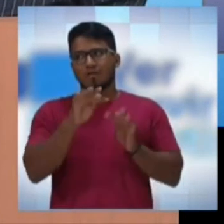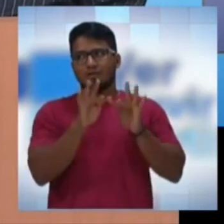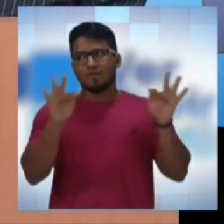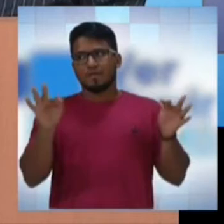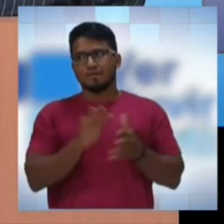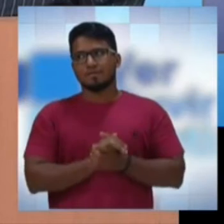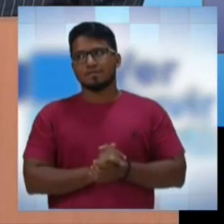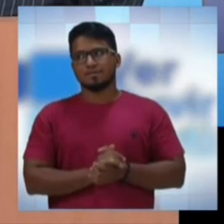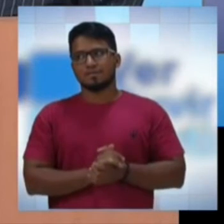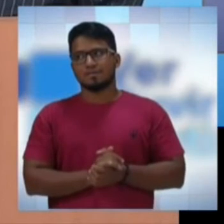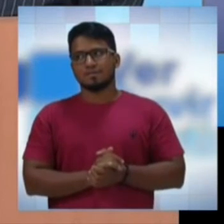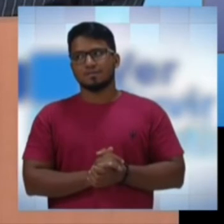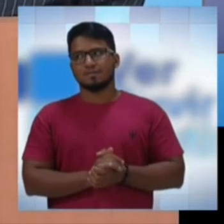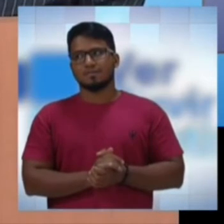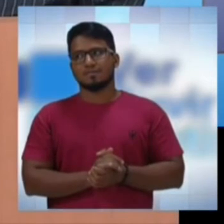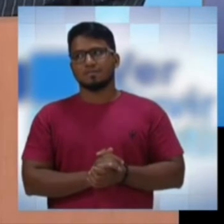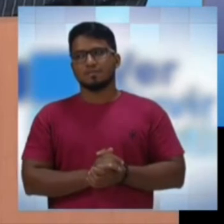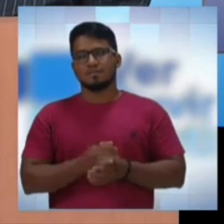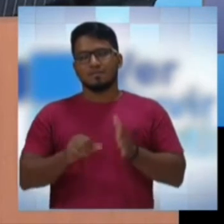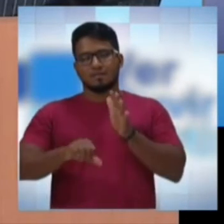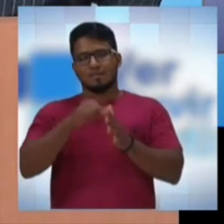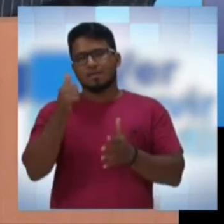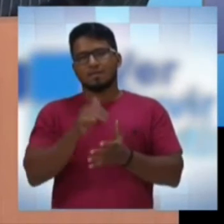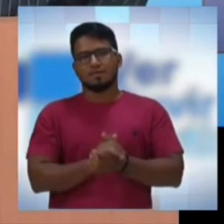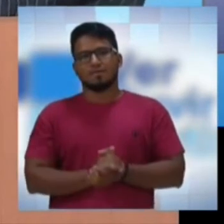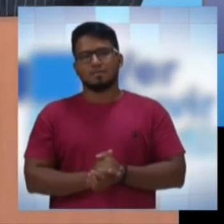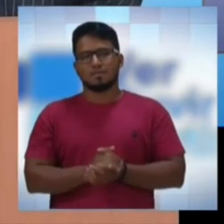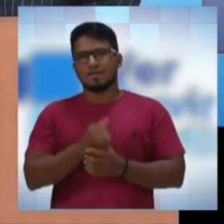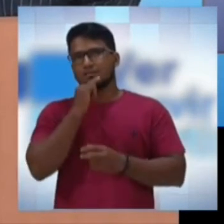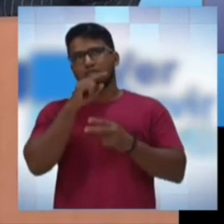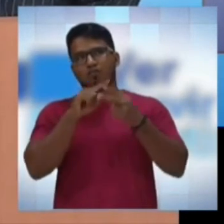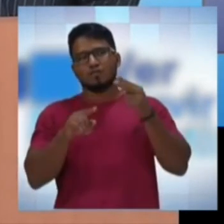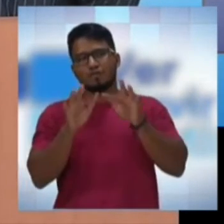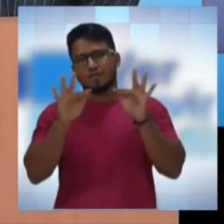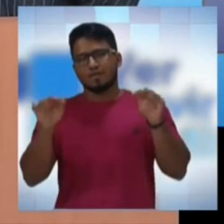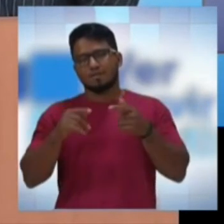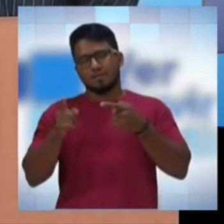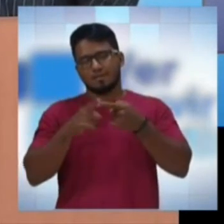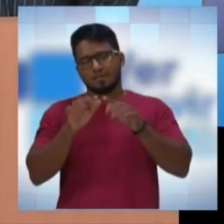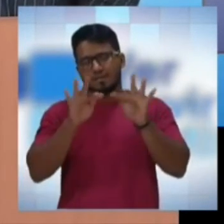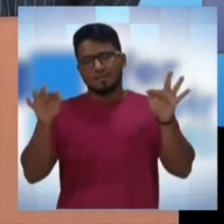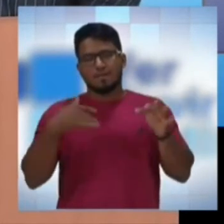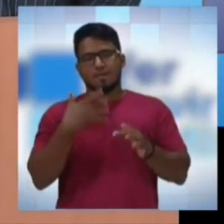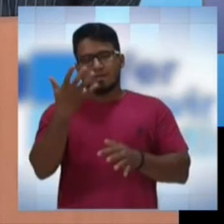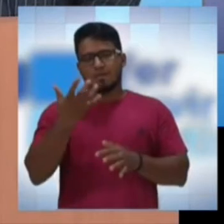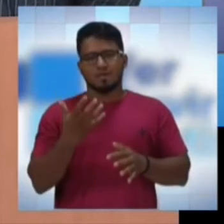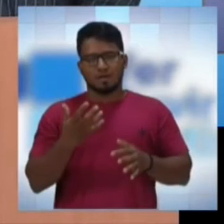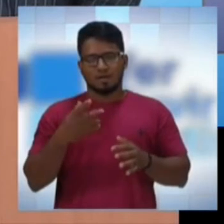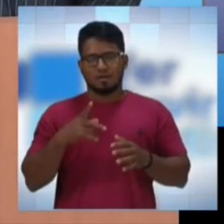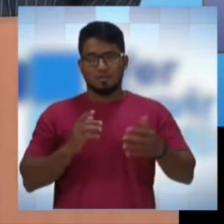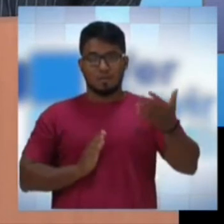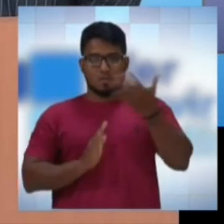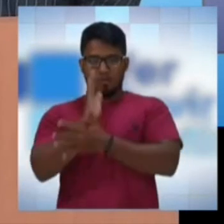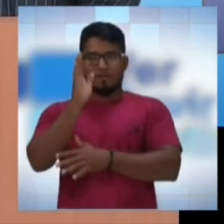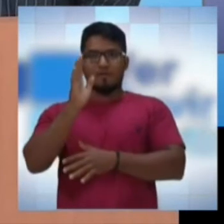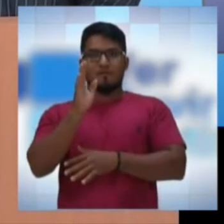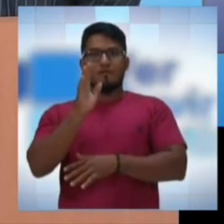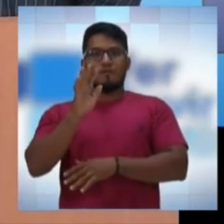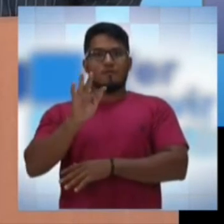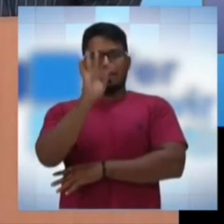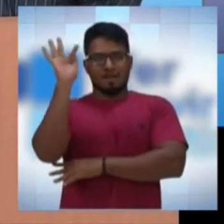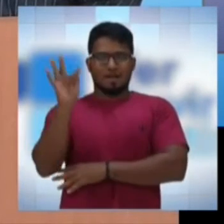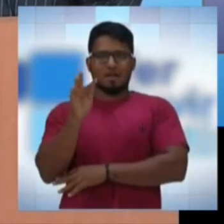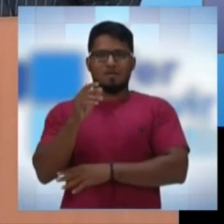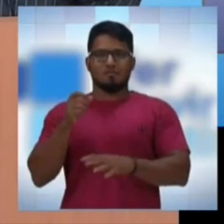Bom, em uma frase. Sim. Primeiro... Hã? Não, duas frases. Primeiro... Eu quero ser uma servidora pública federal.